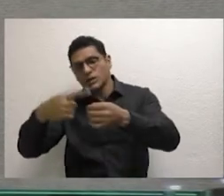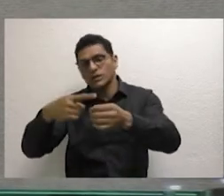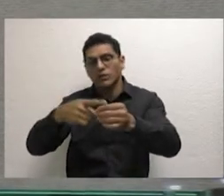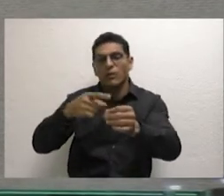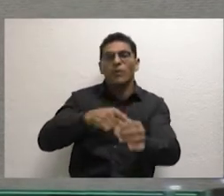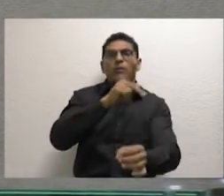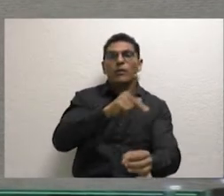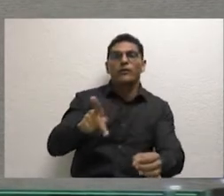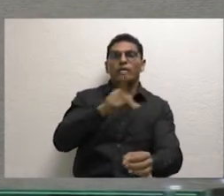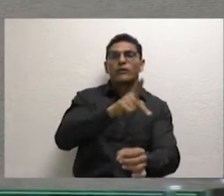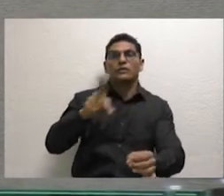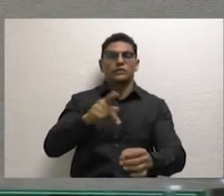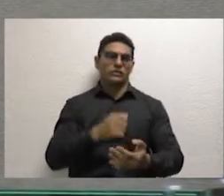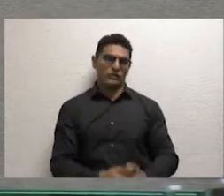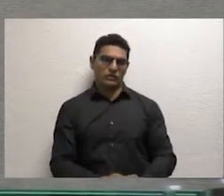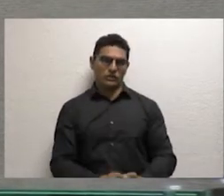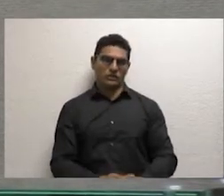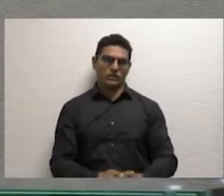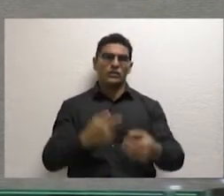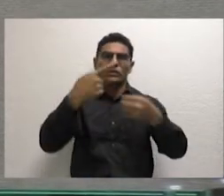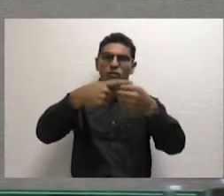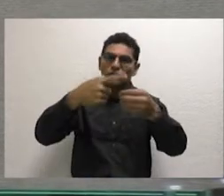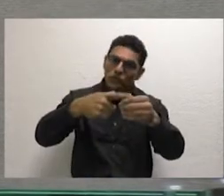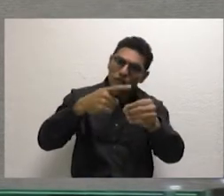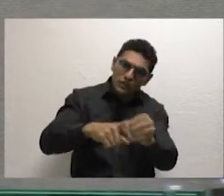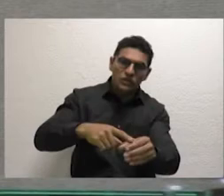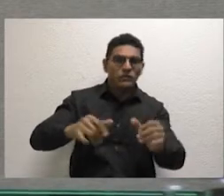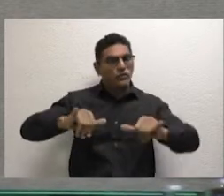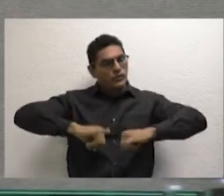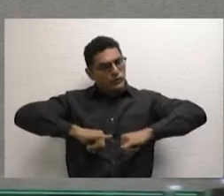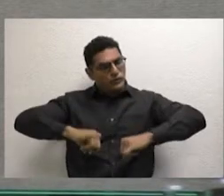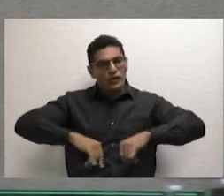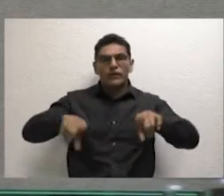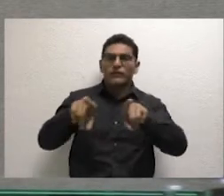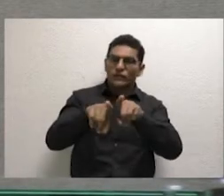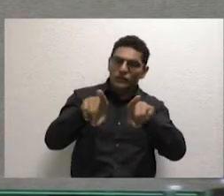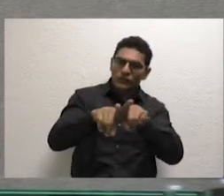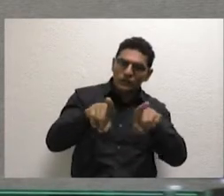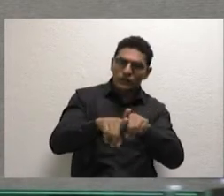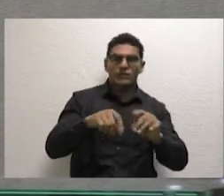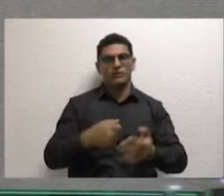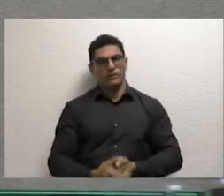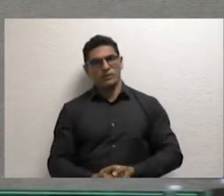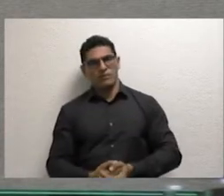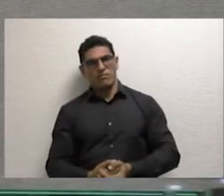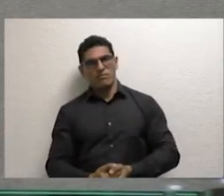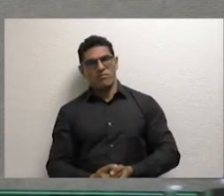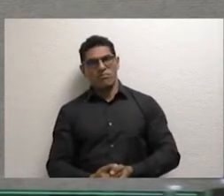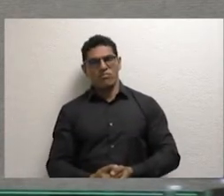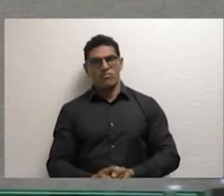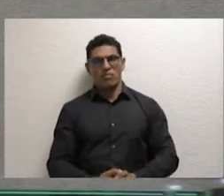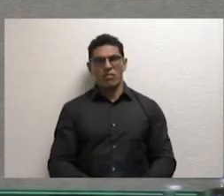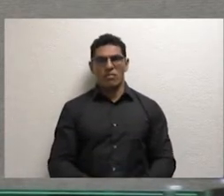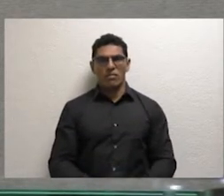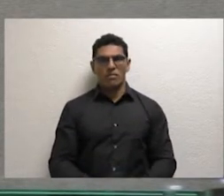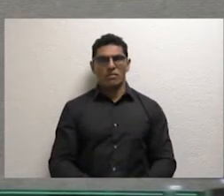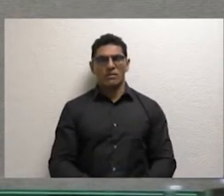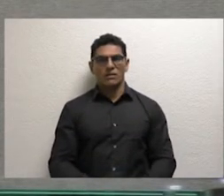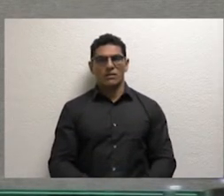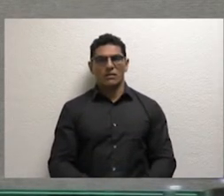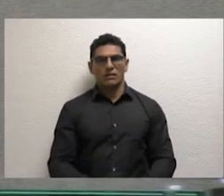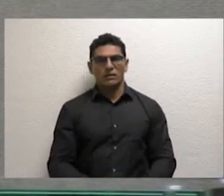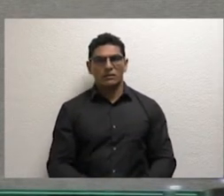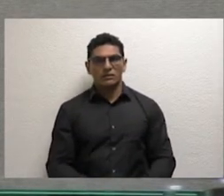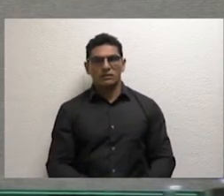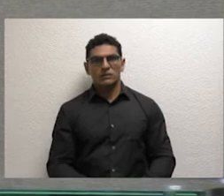que tem outras coisas além da questão do reajuste da reposição da data base do ganho real e eles sempre falam